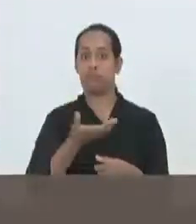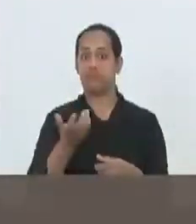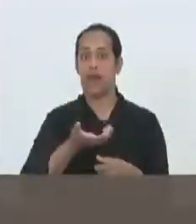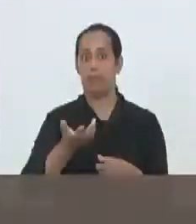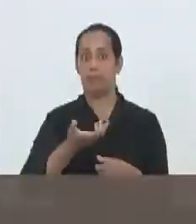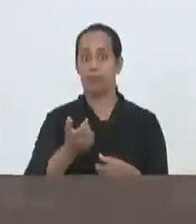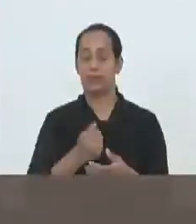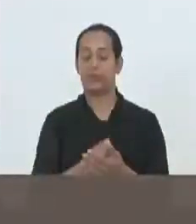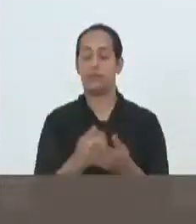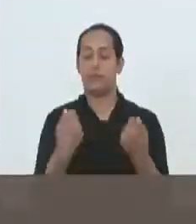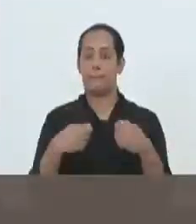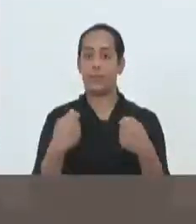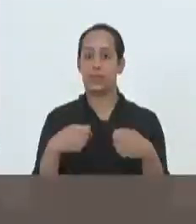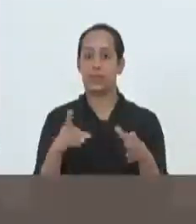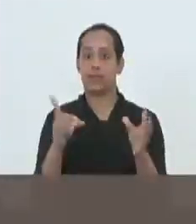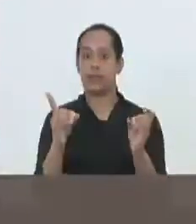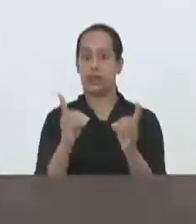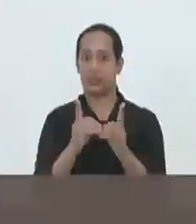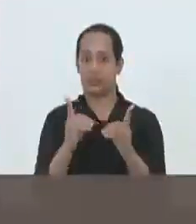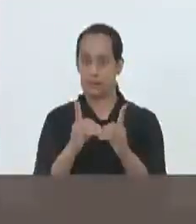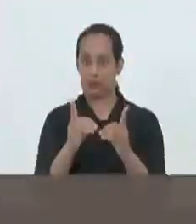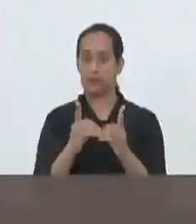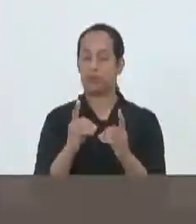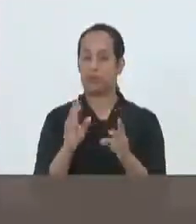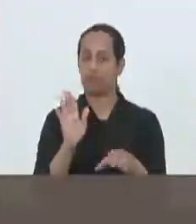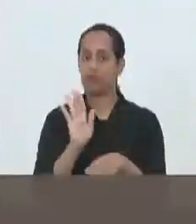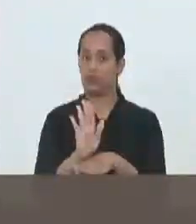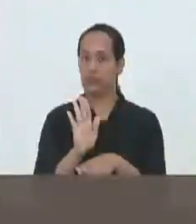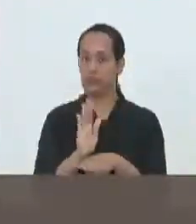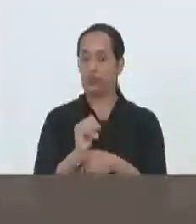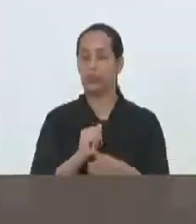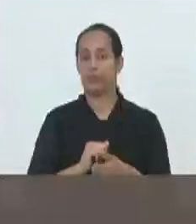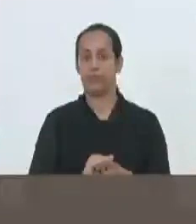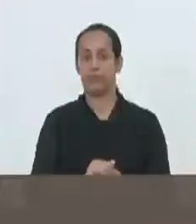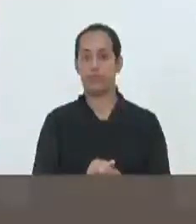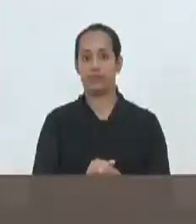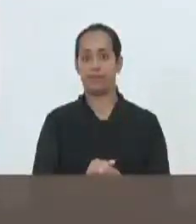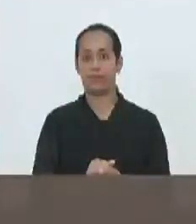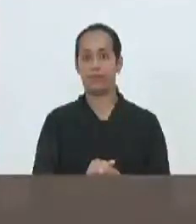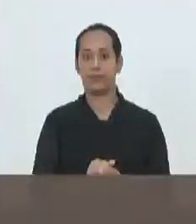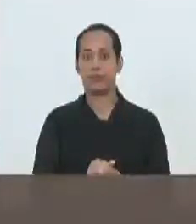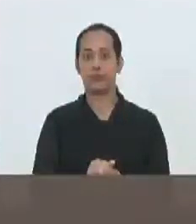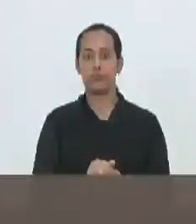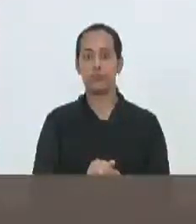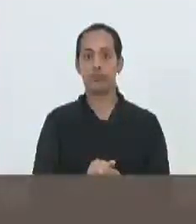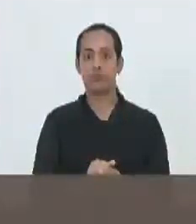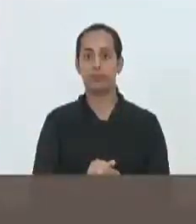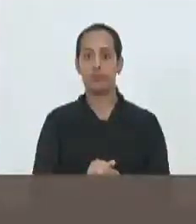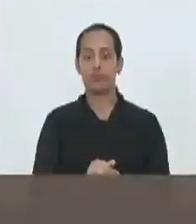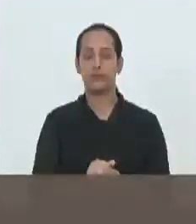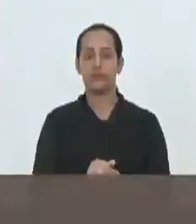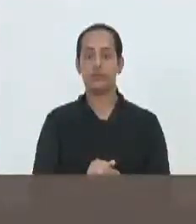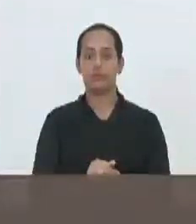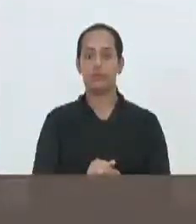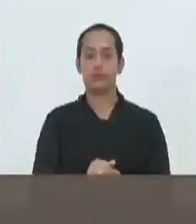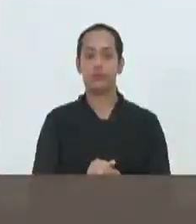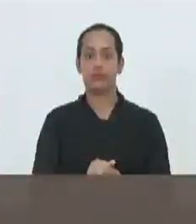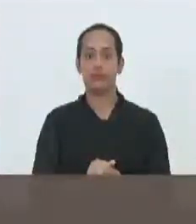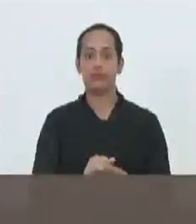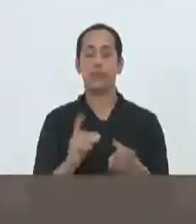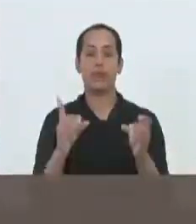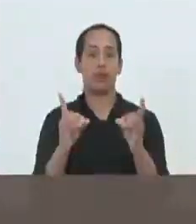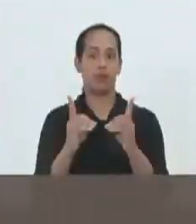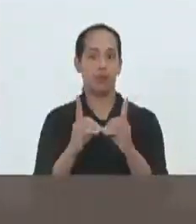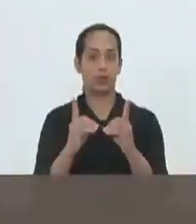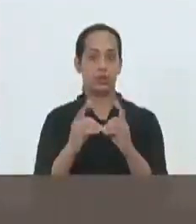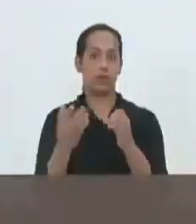sexta-feira amanhã porque também não podemos deixar o atendimento de básico